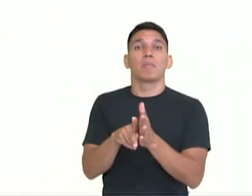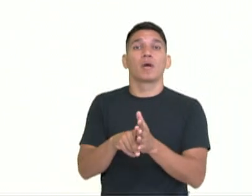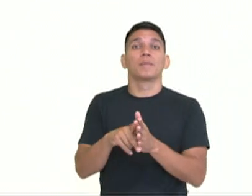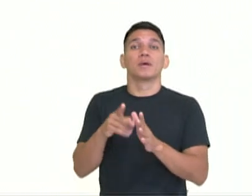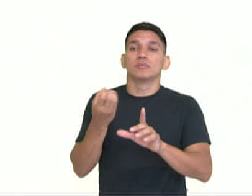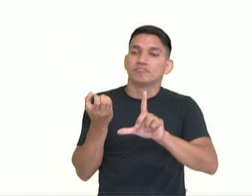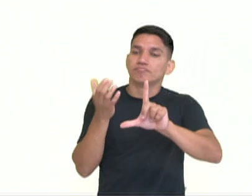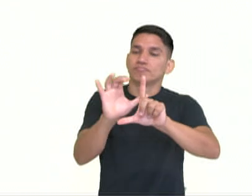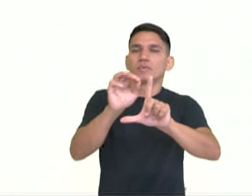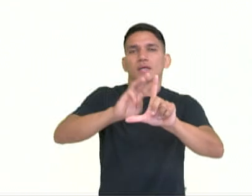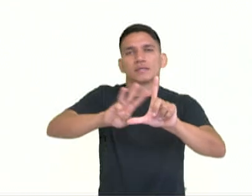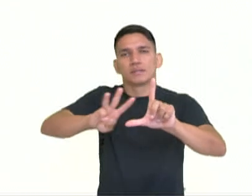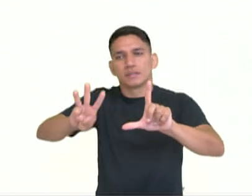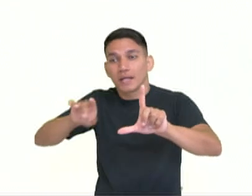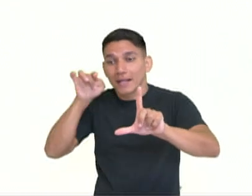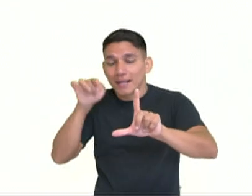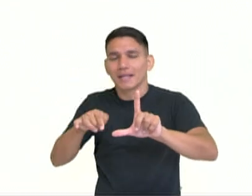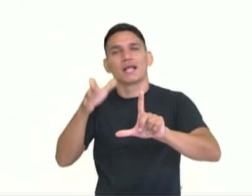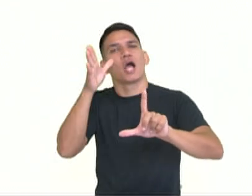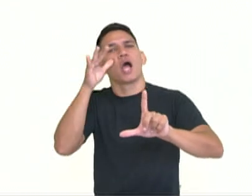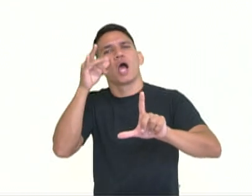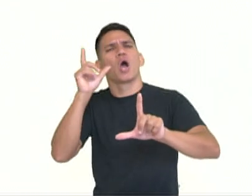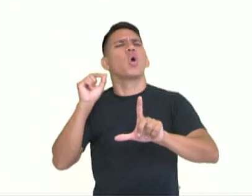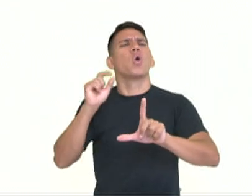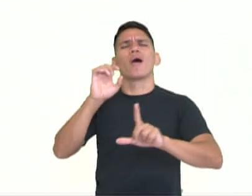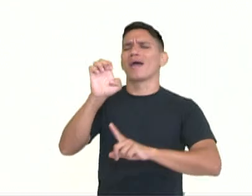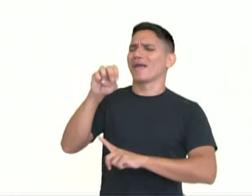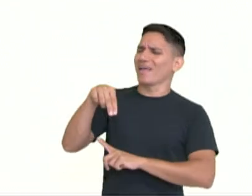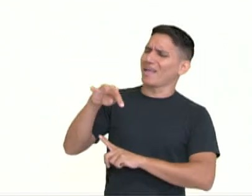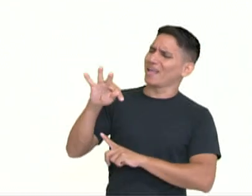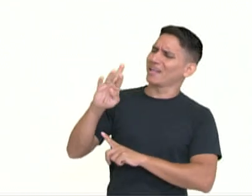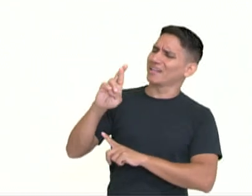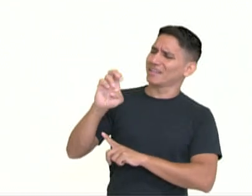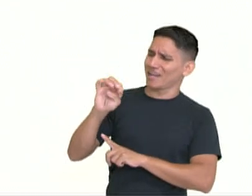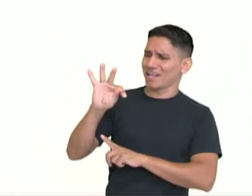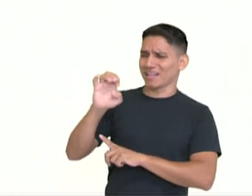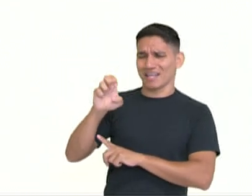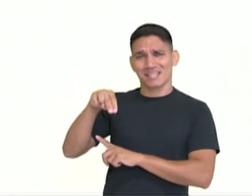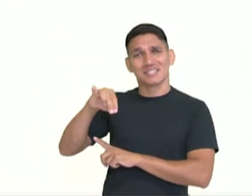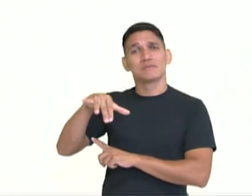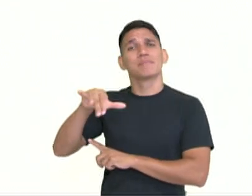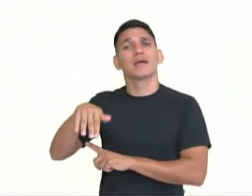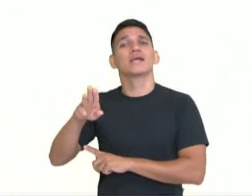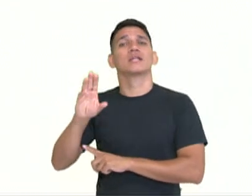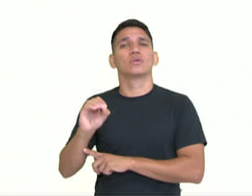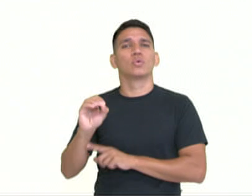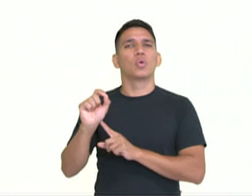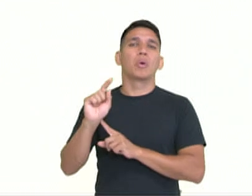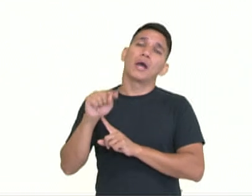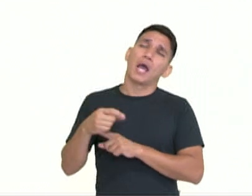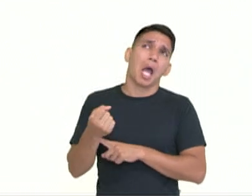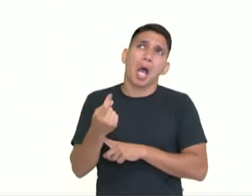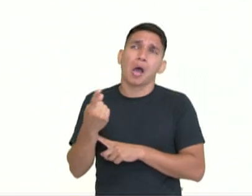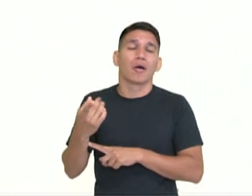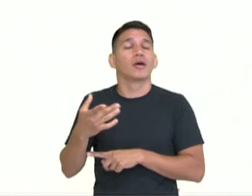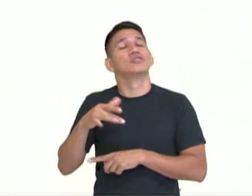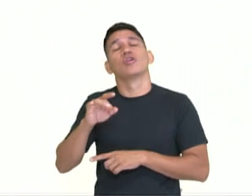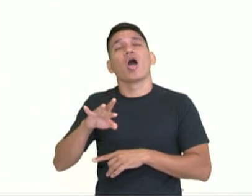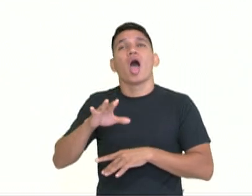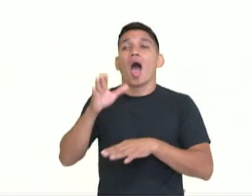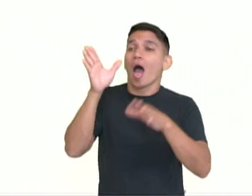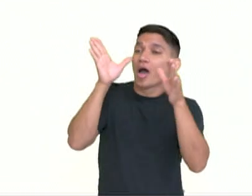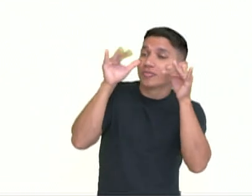de notícias de entretenimento. O que entretenimento quer dizer? Quer dizer que é algo para distrair,